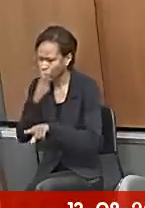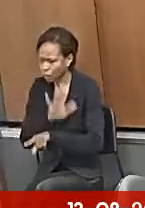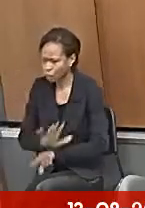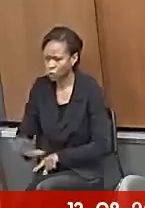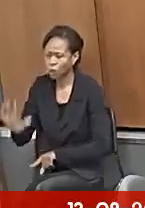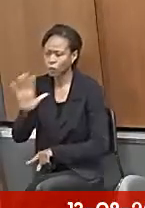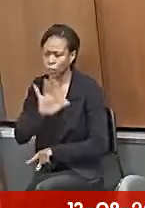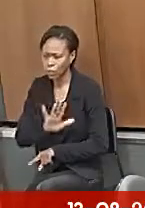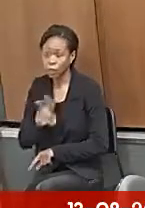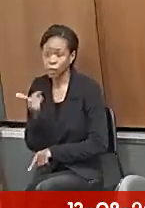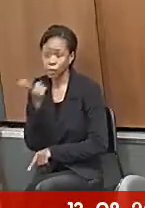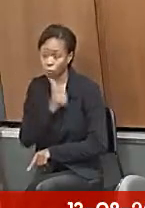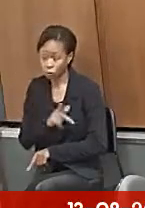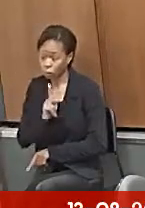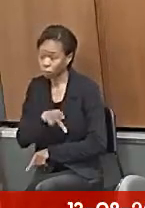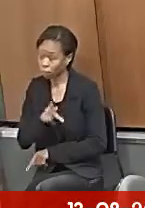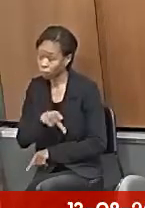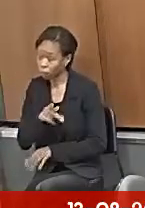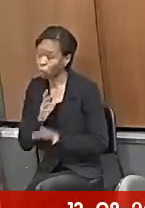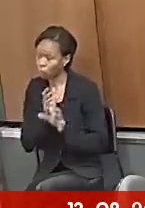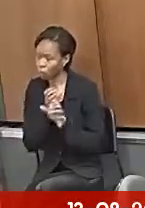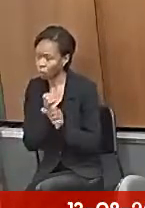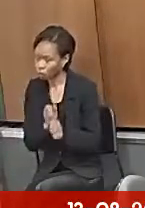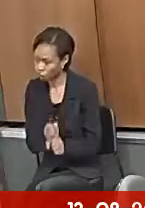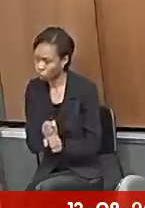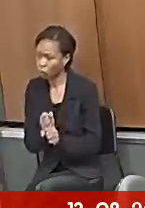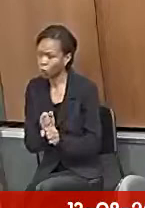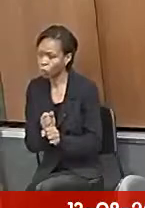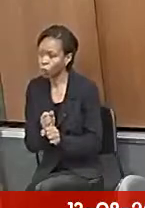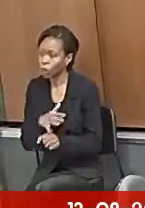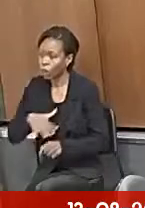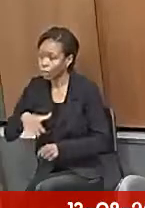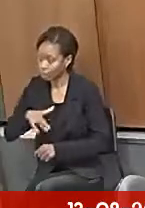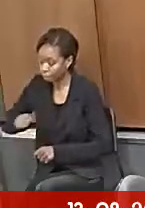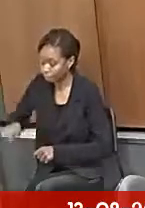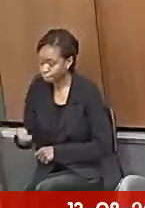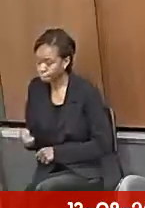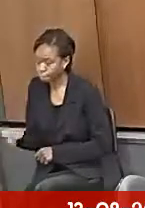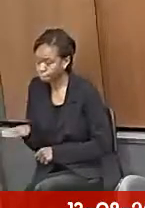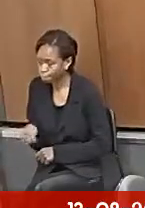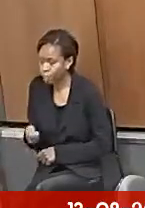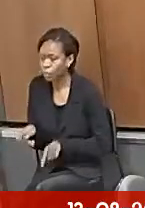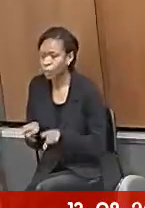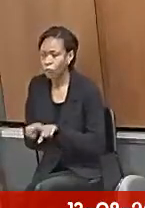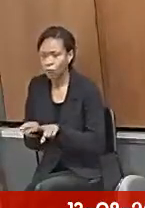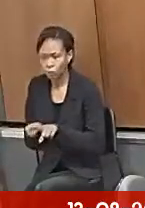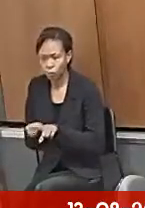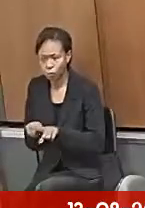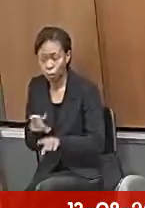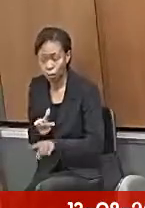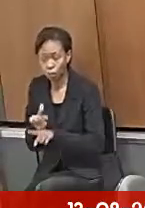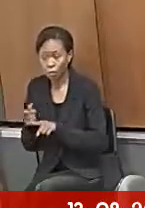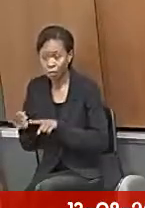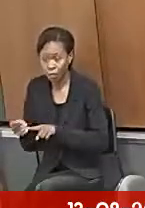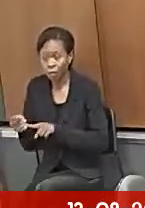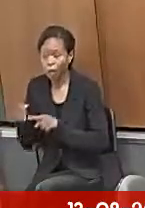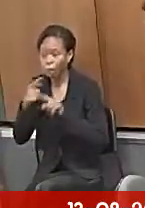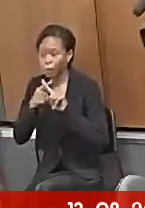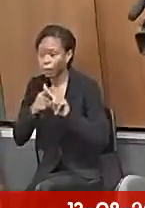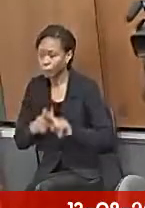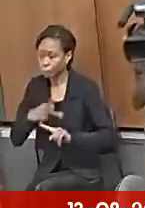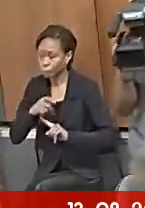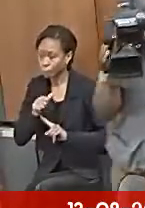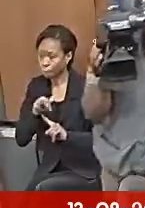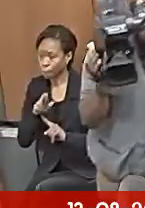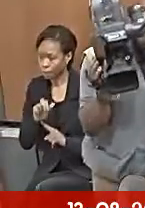ranking mundial da federação internacional de tênis itf bem como para a classificação para para olimpíadas de